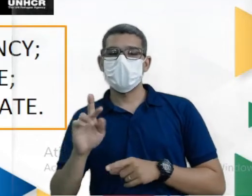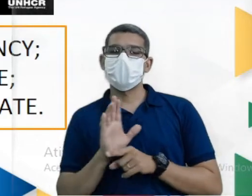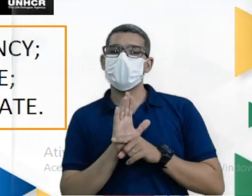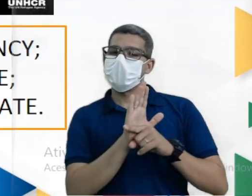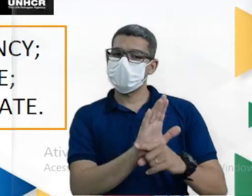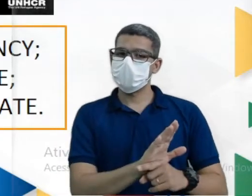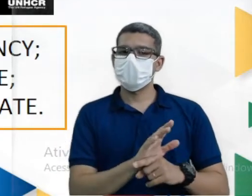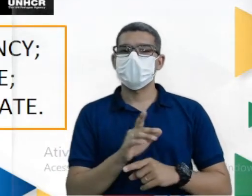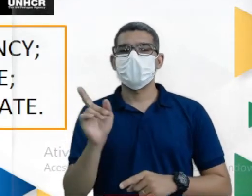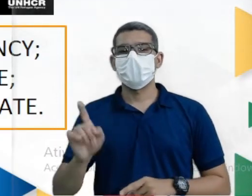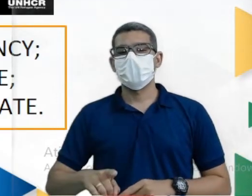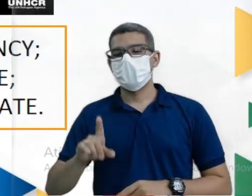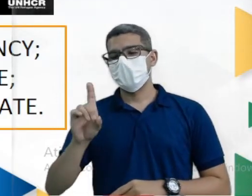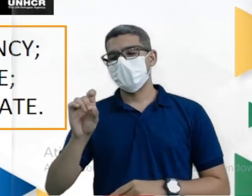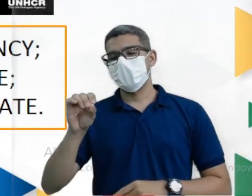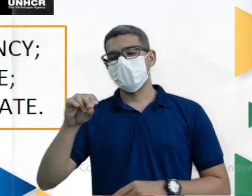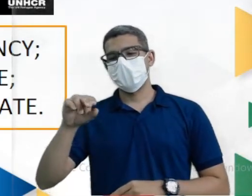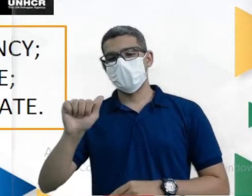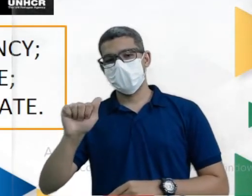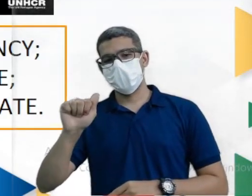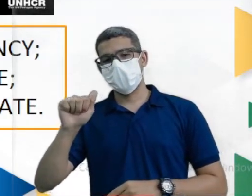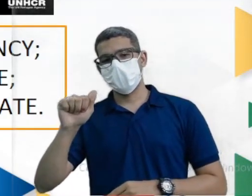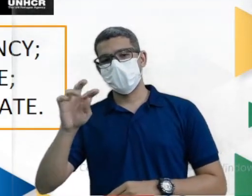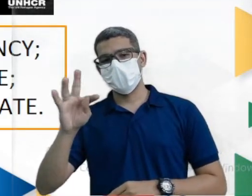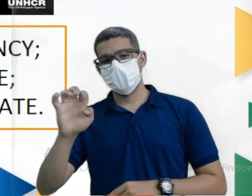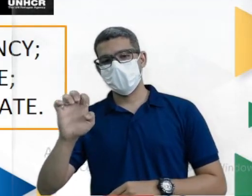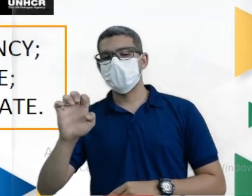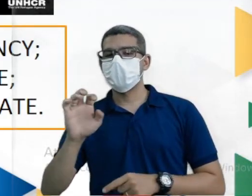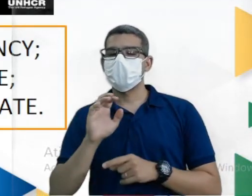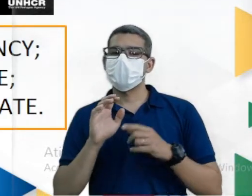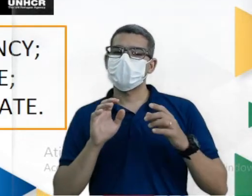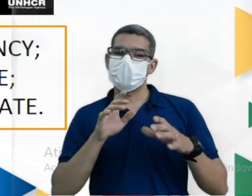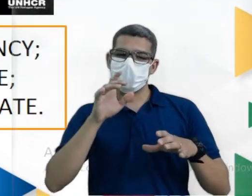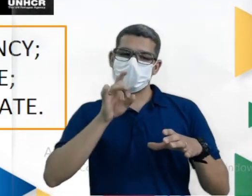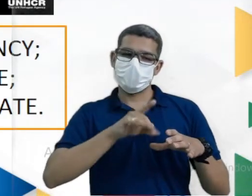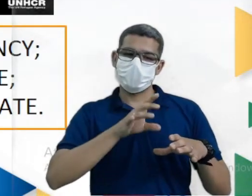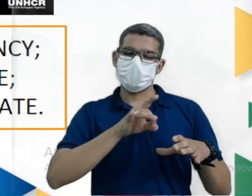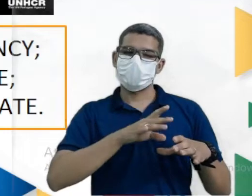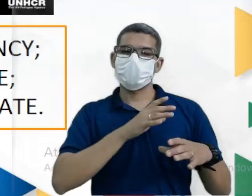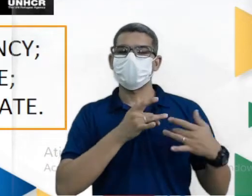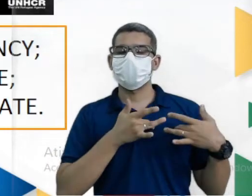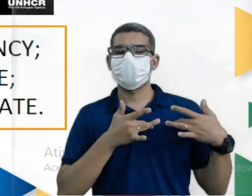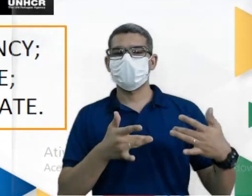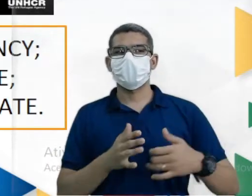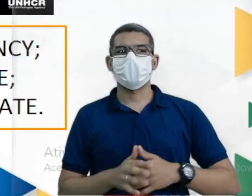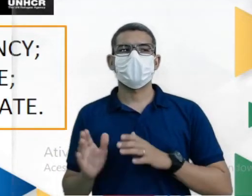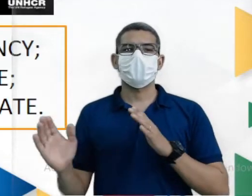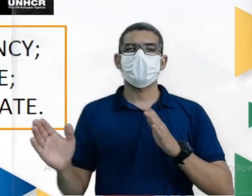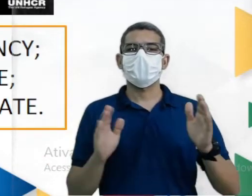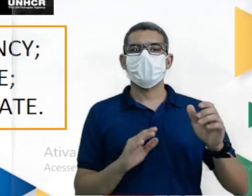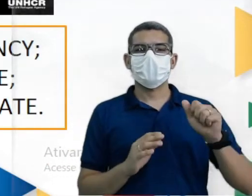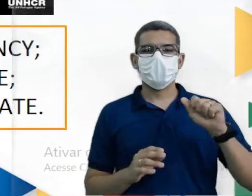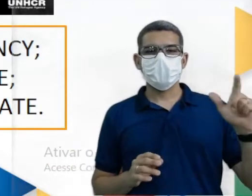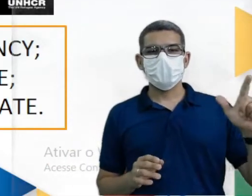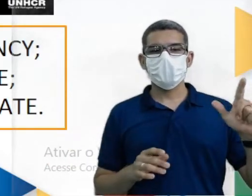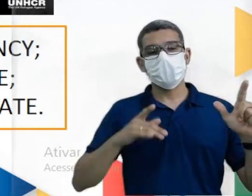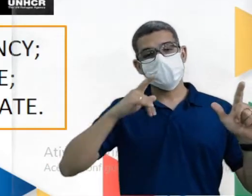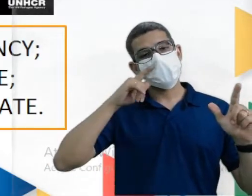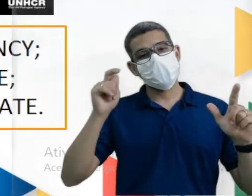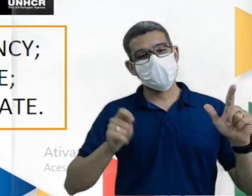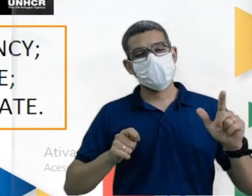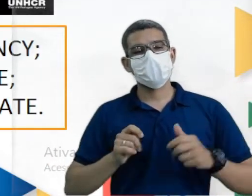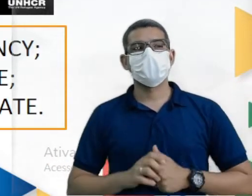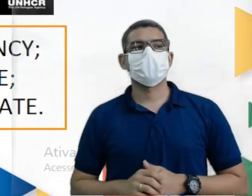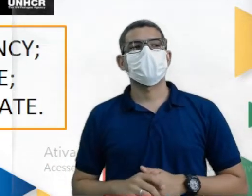donate, doar ou fazer a nossa doação. Do outro lado, destaque aí em azul, a gente tem o Ukraine,